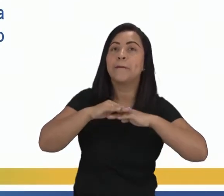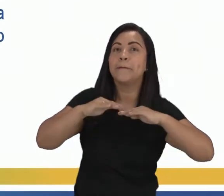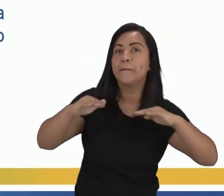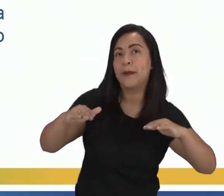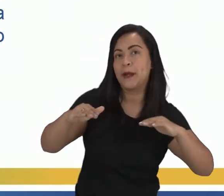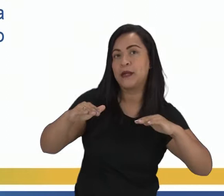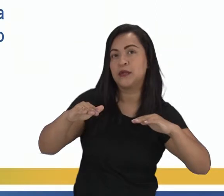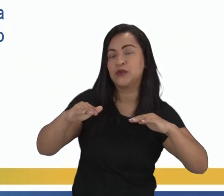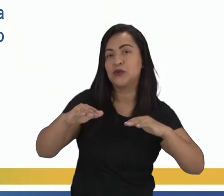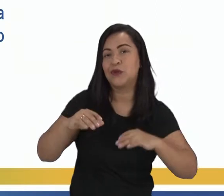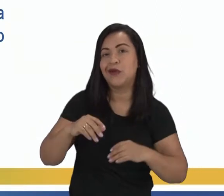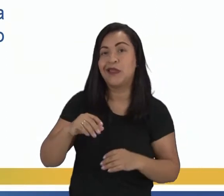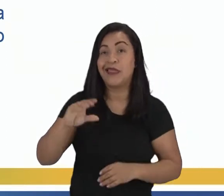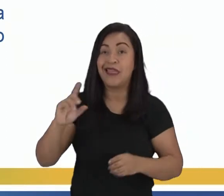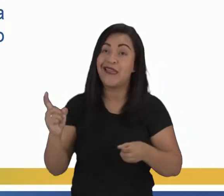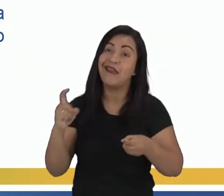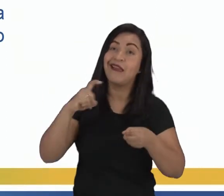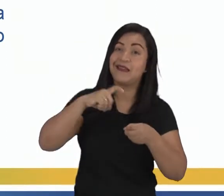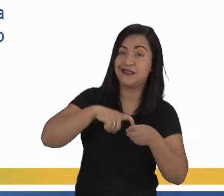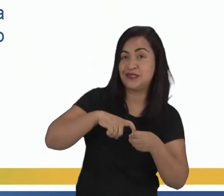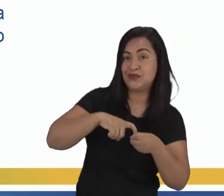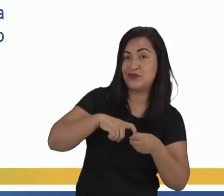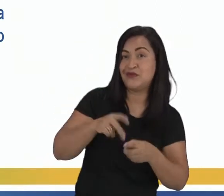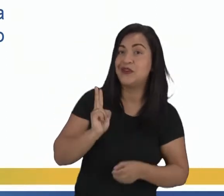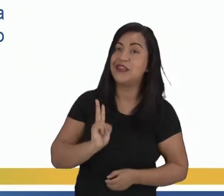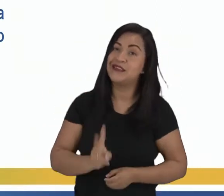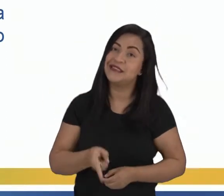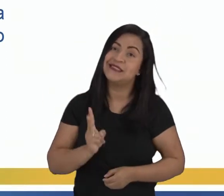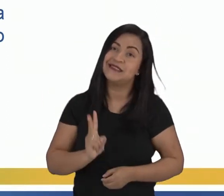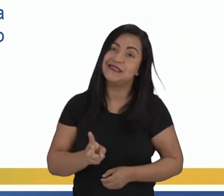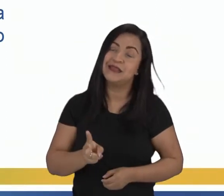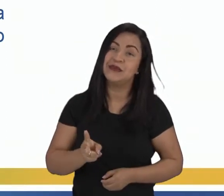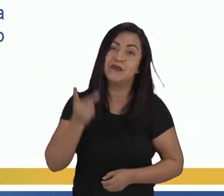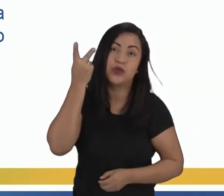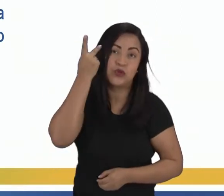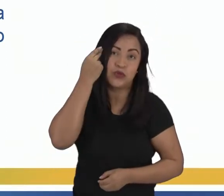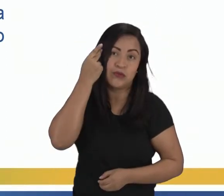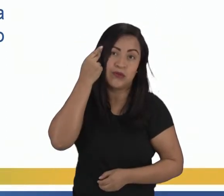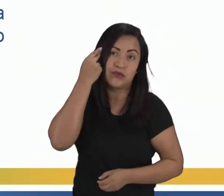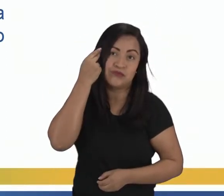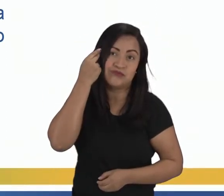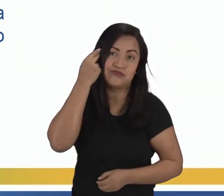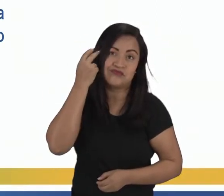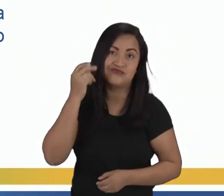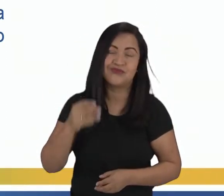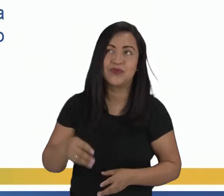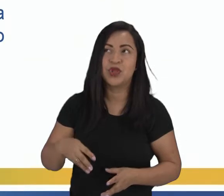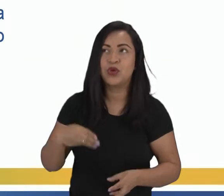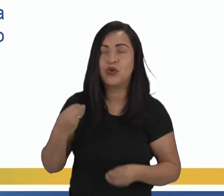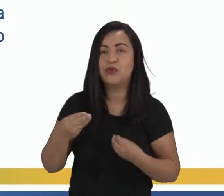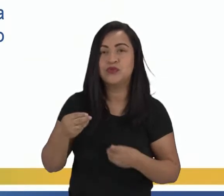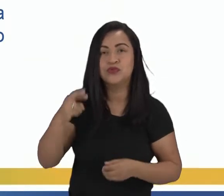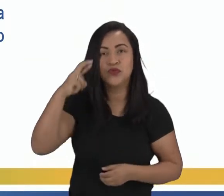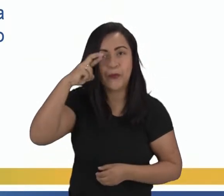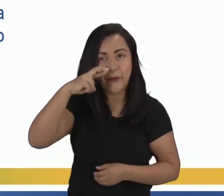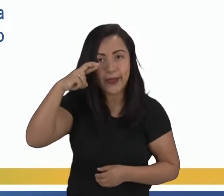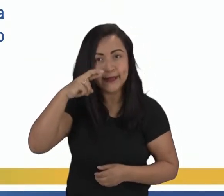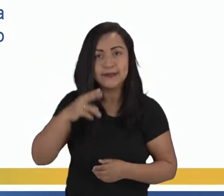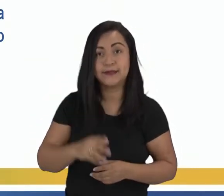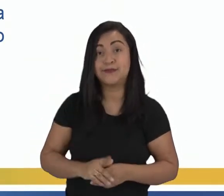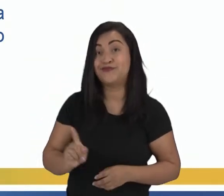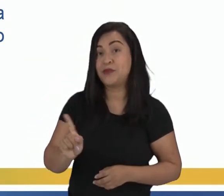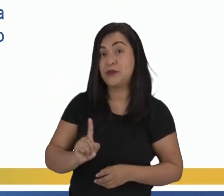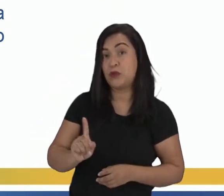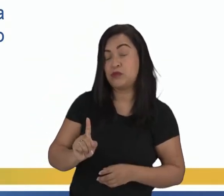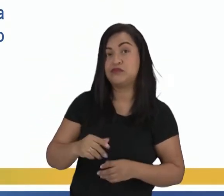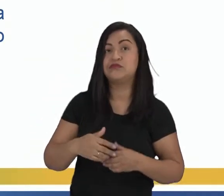sua reação é sempre a outra normal e não a força-peso, como muitos costumam analisar. Então,